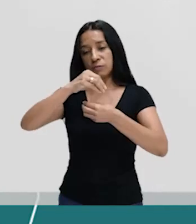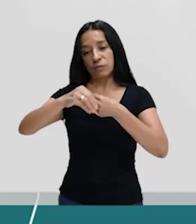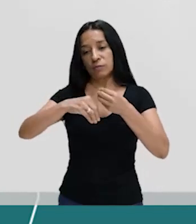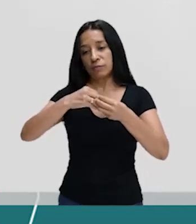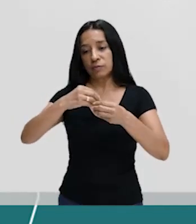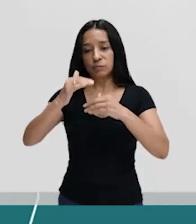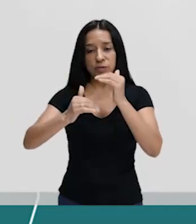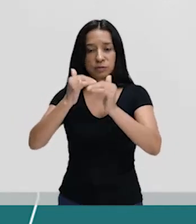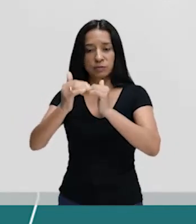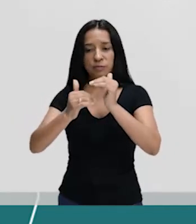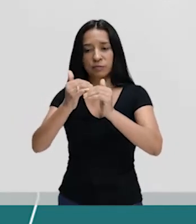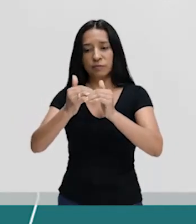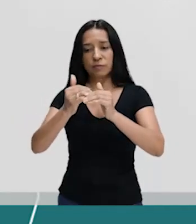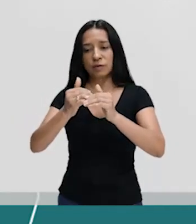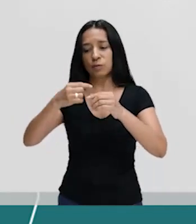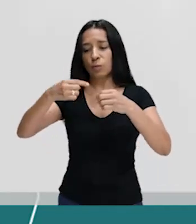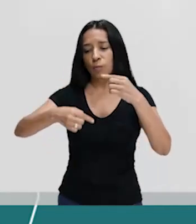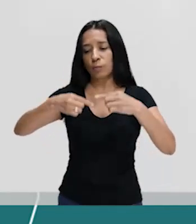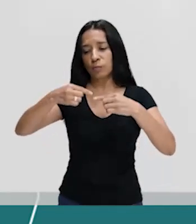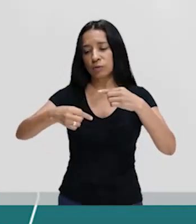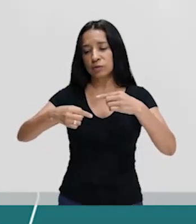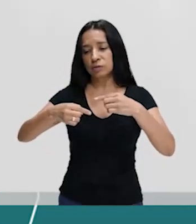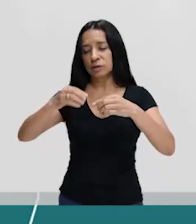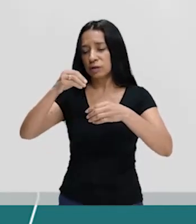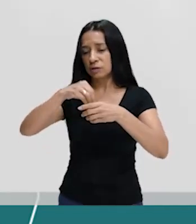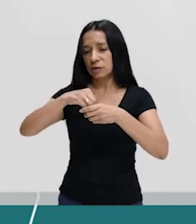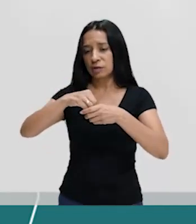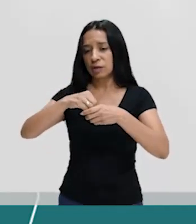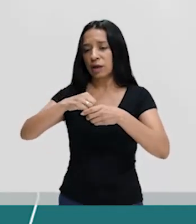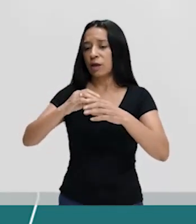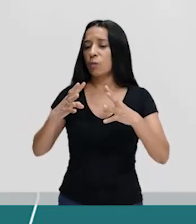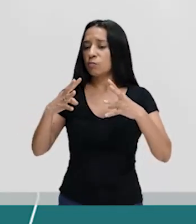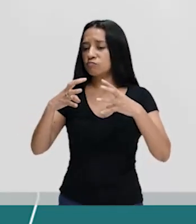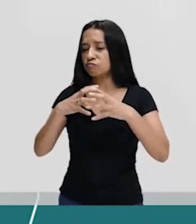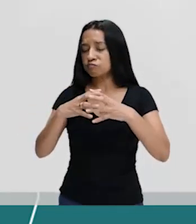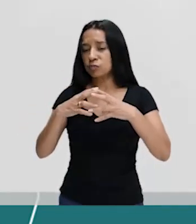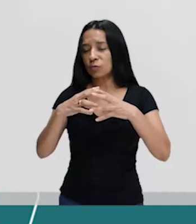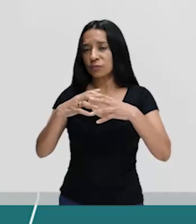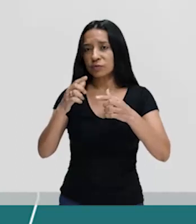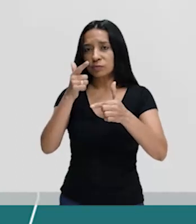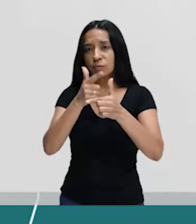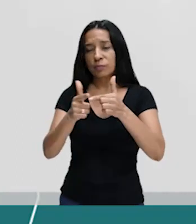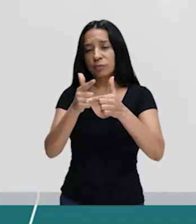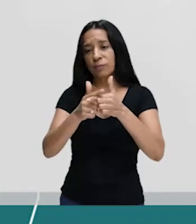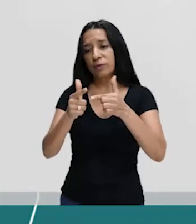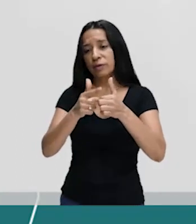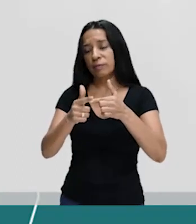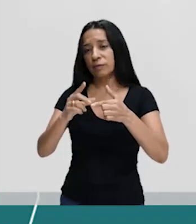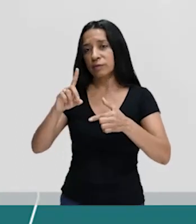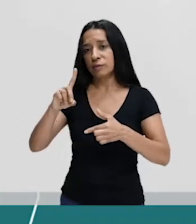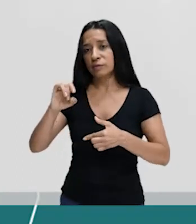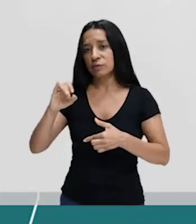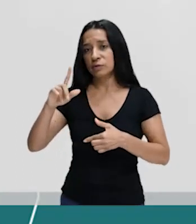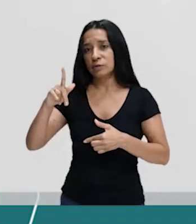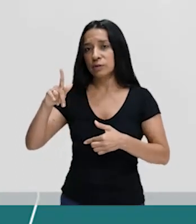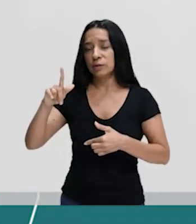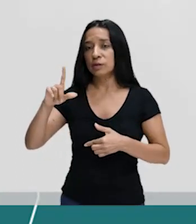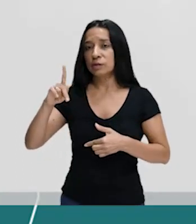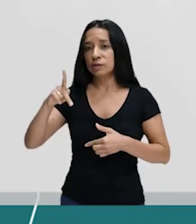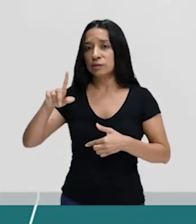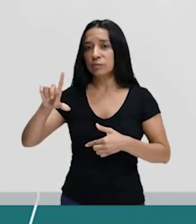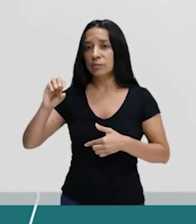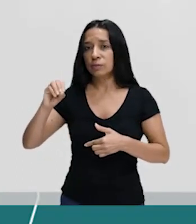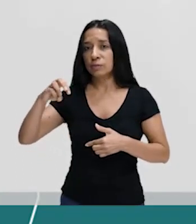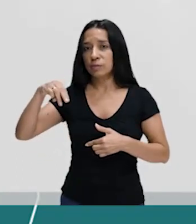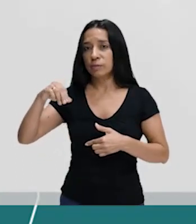termos de política interna é um conflito diplomático com a Inglaterra. Esse conflito diplomático se dá por conta da famosa